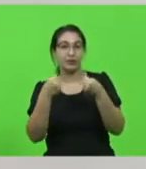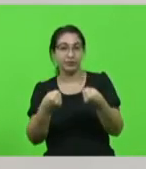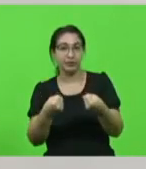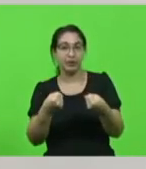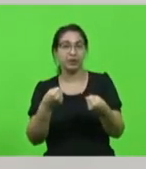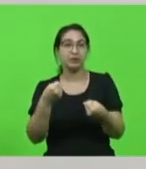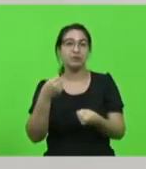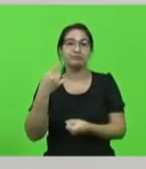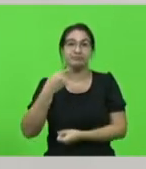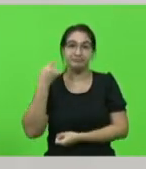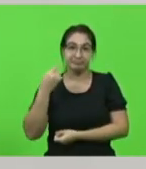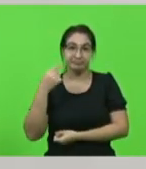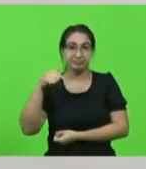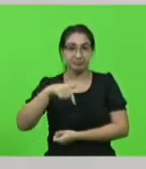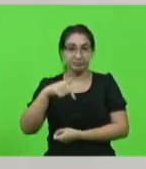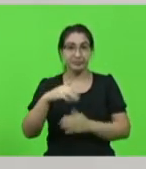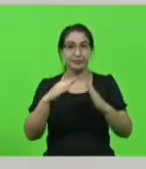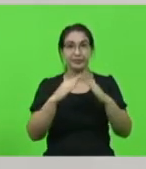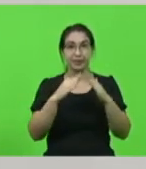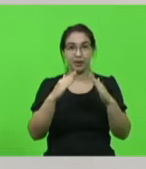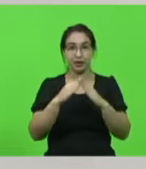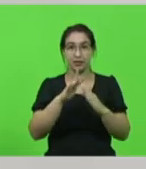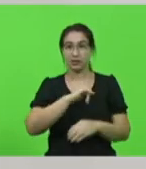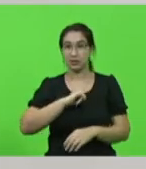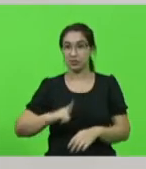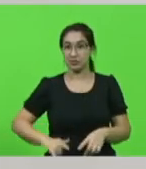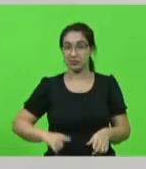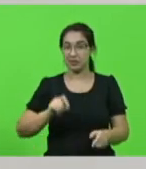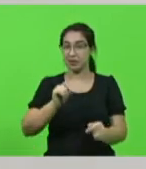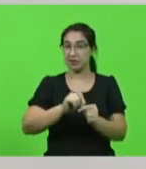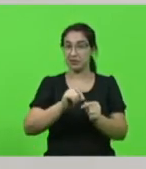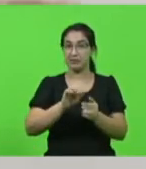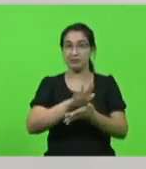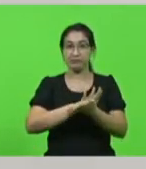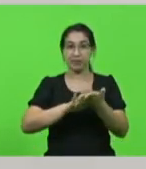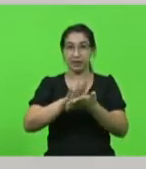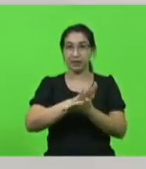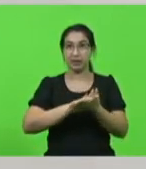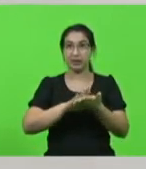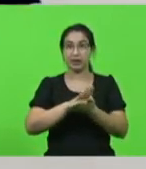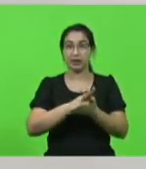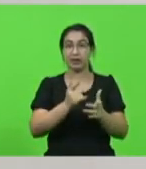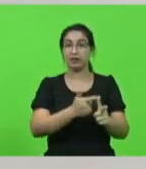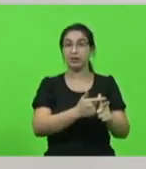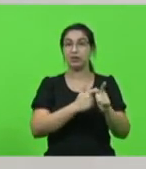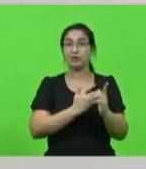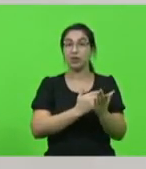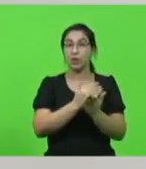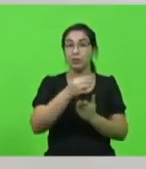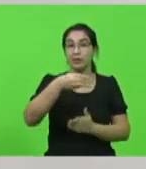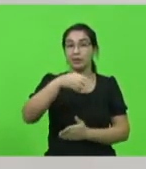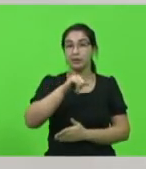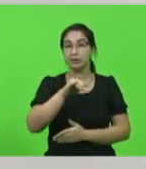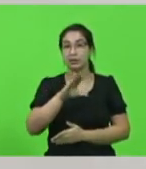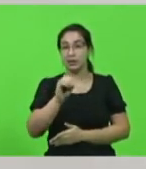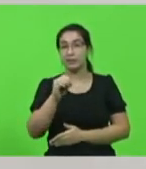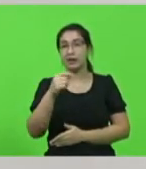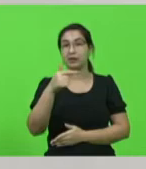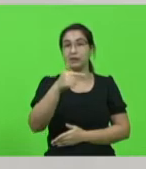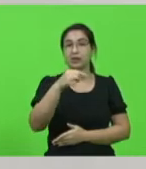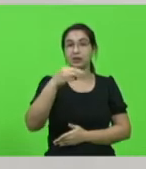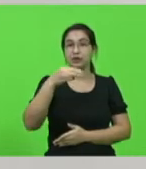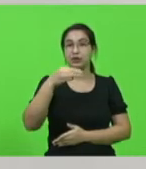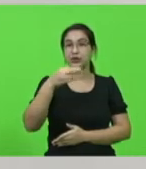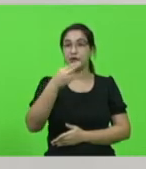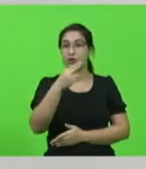casa. Governo que não faz nada. Está com uma dívida desde maio de 7 milhões e 200.